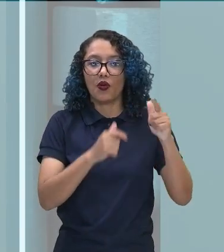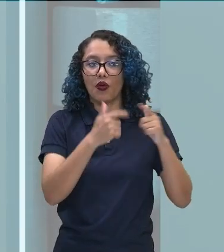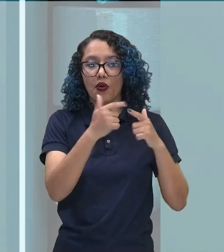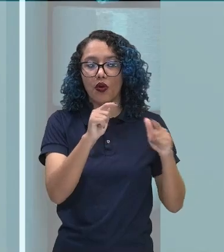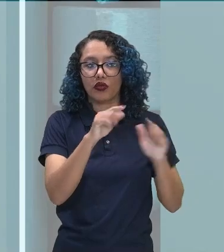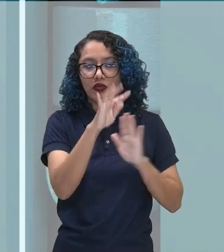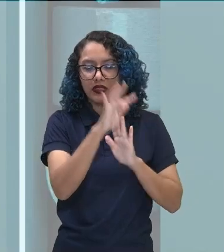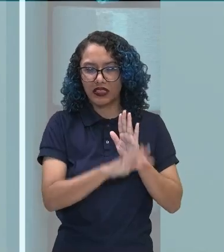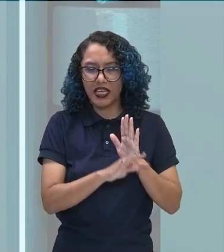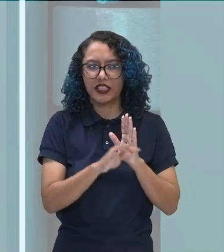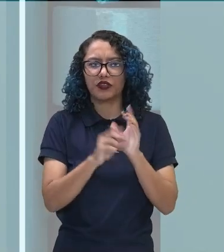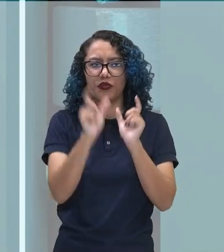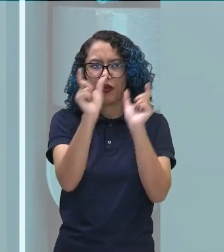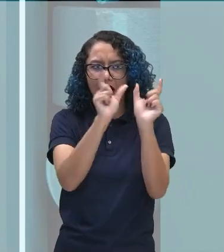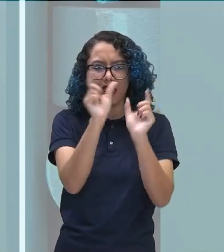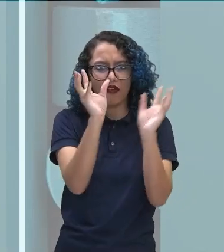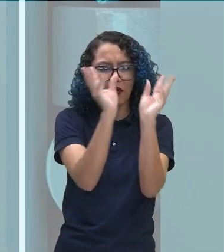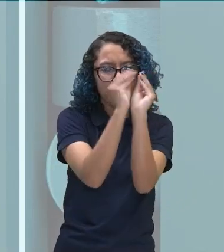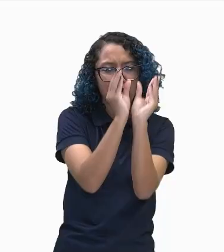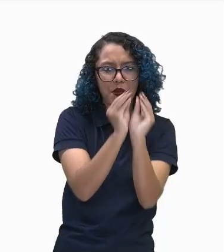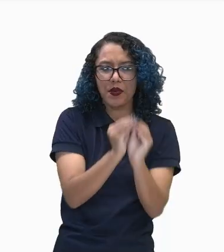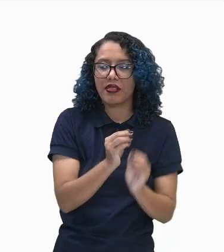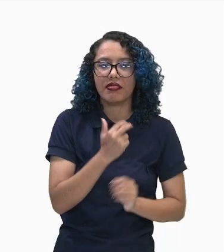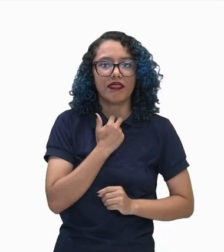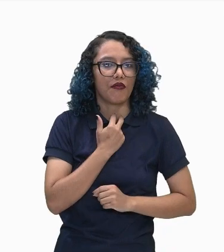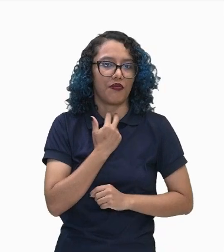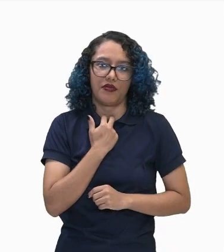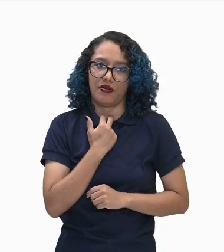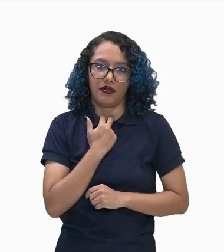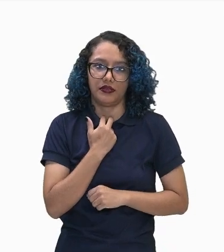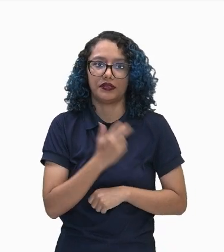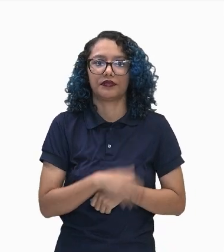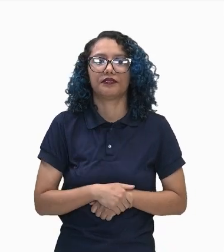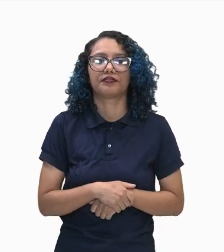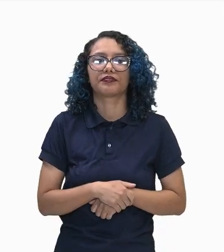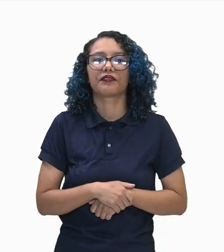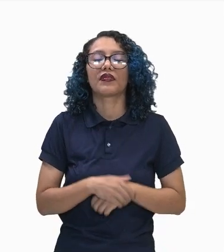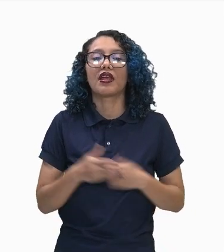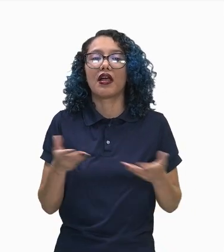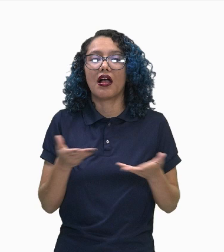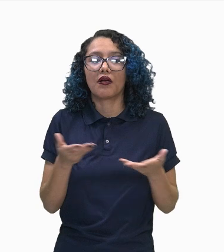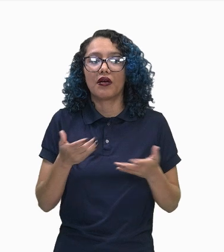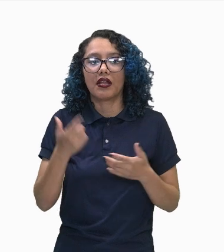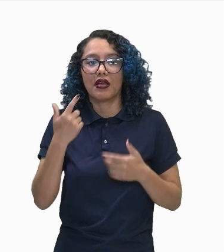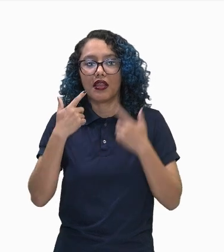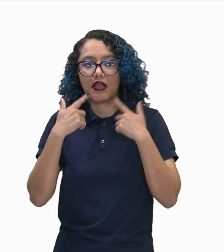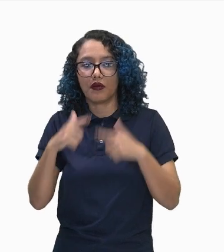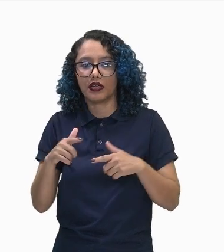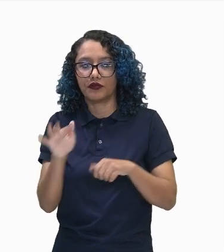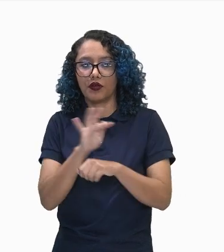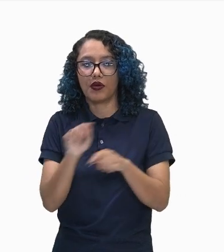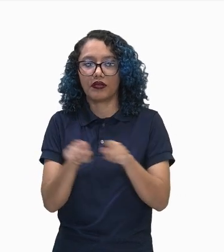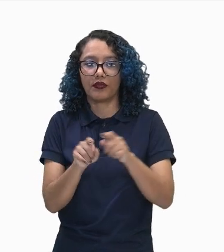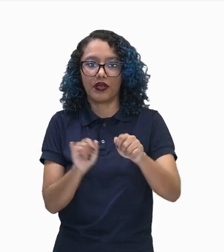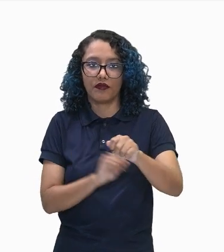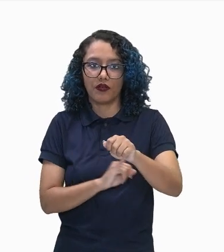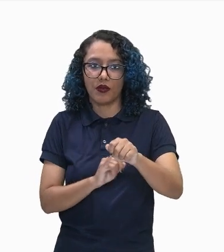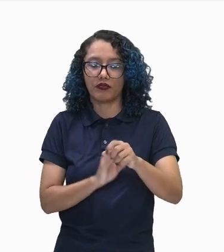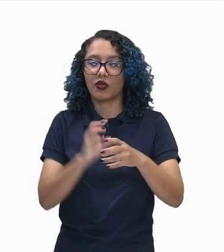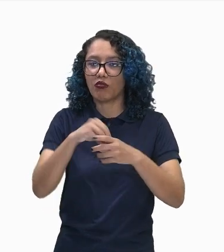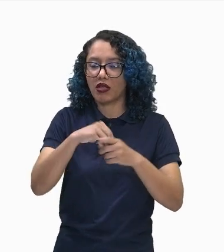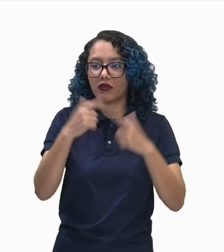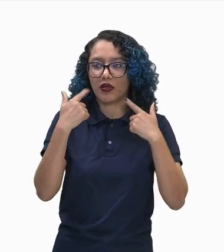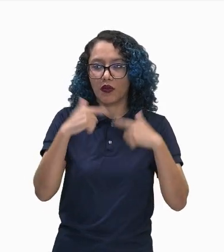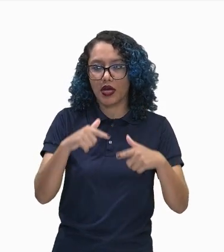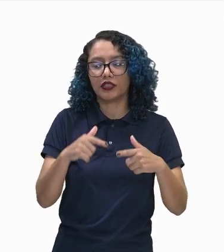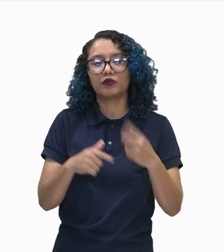de texto, lembrando sempre. A linguagem formal e informal. Dentro da linguagem, nós temos a linguagem formal e